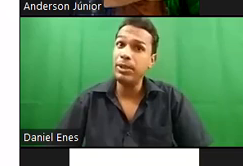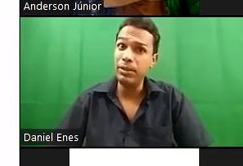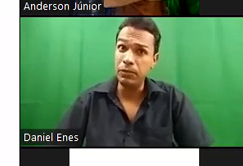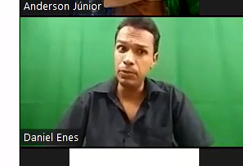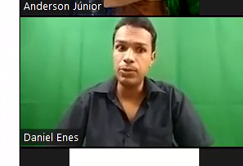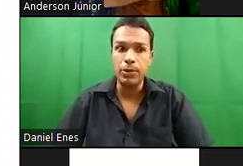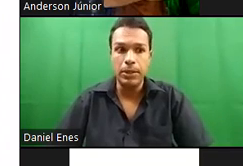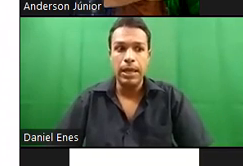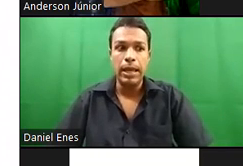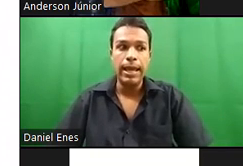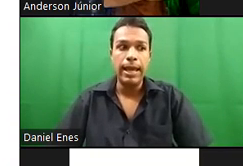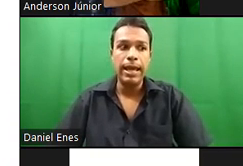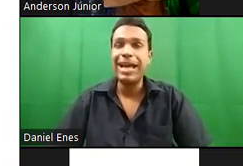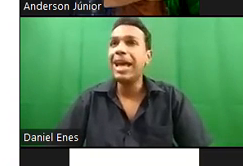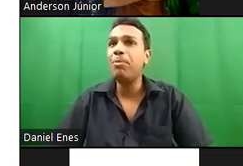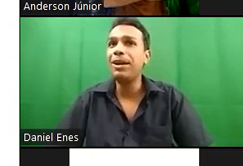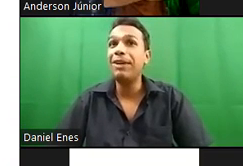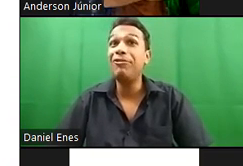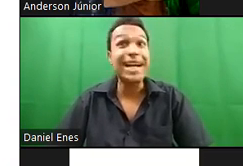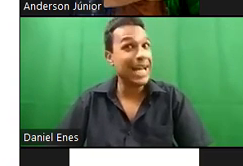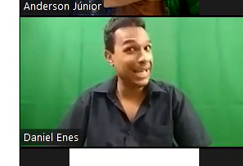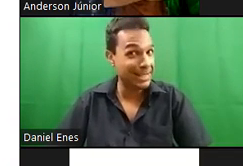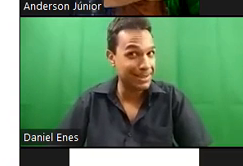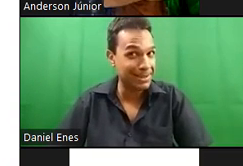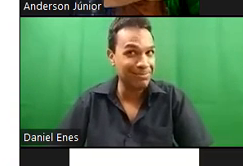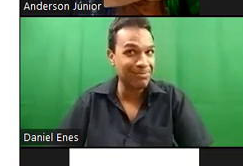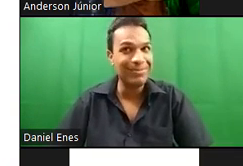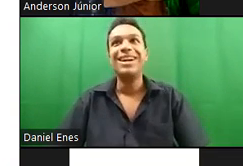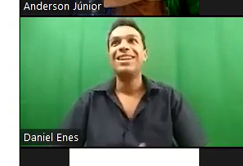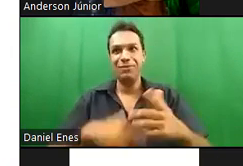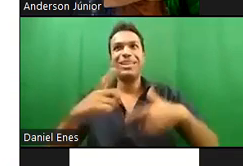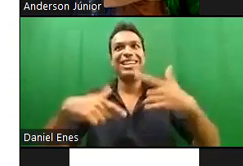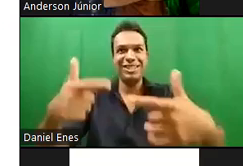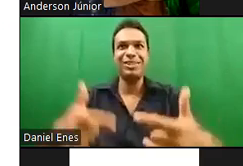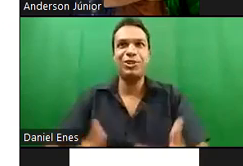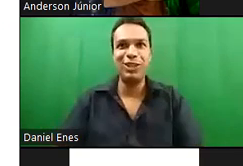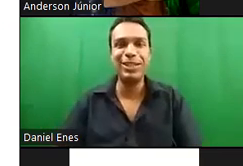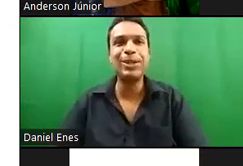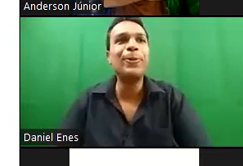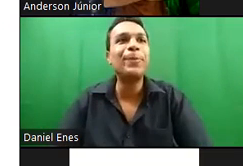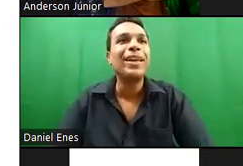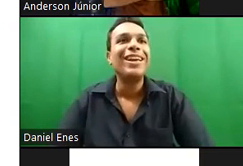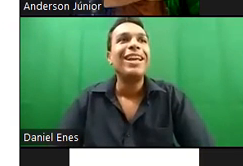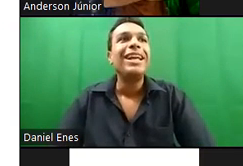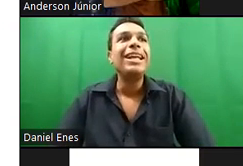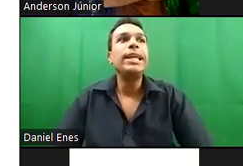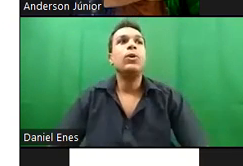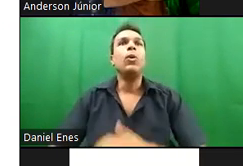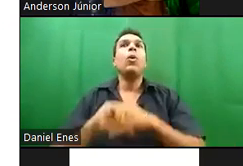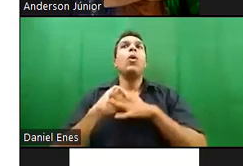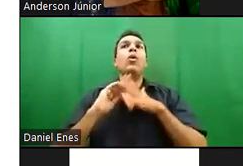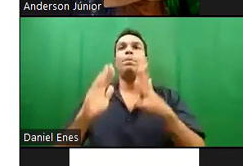utilizando livros. Na época, VHS, DVD já existiam.